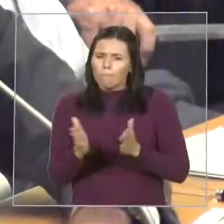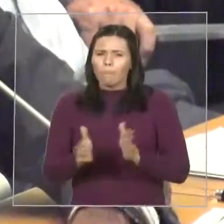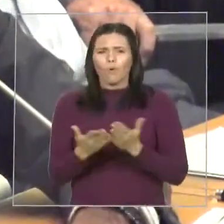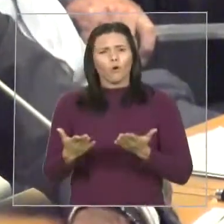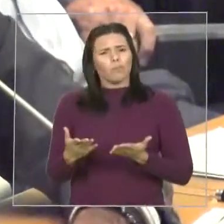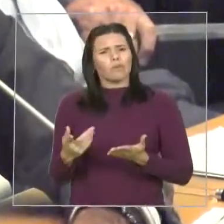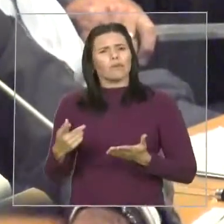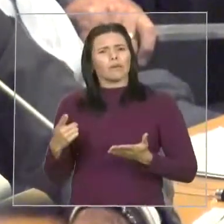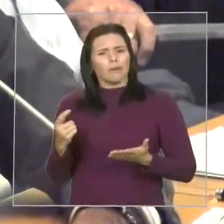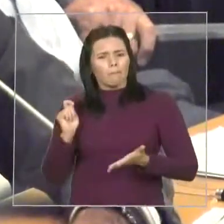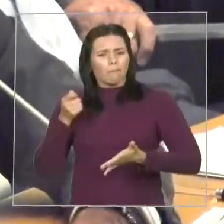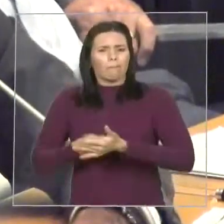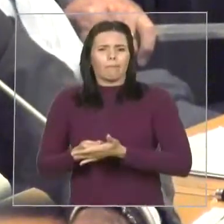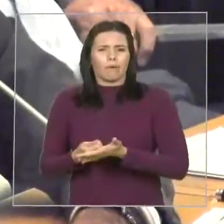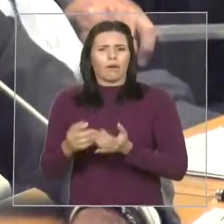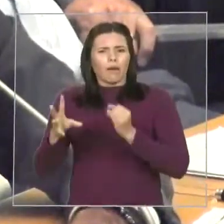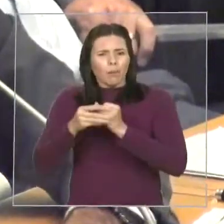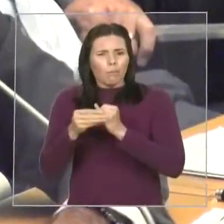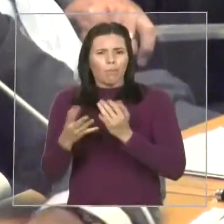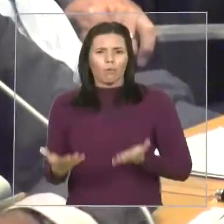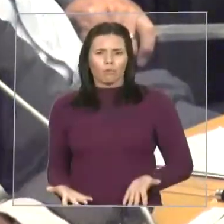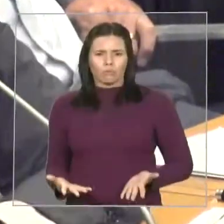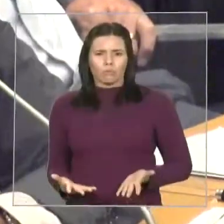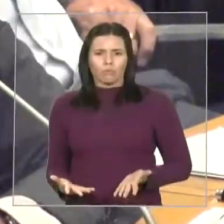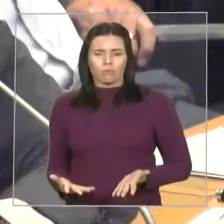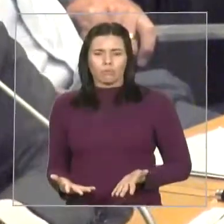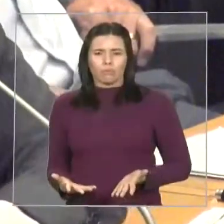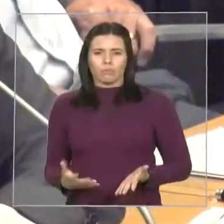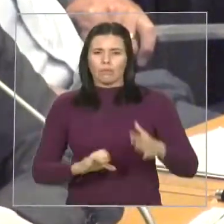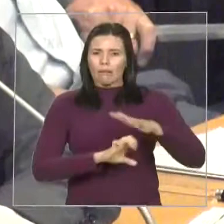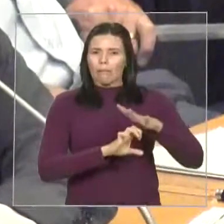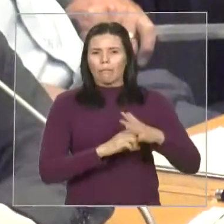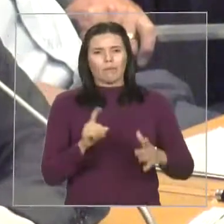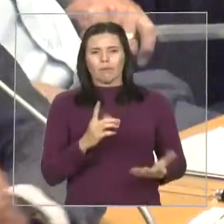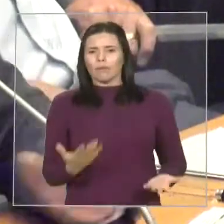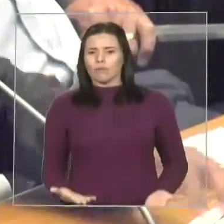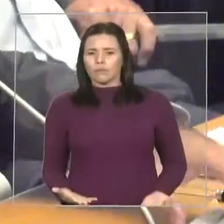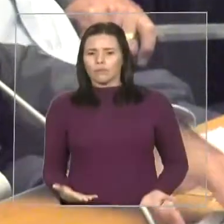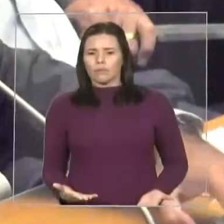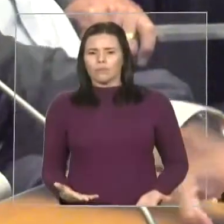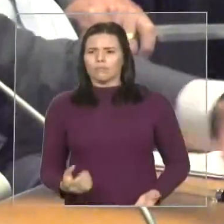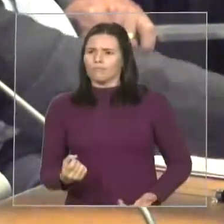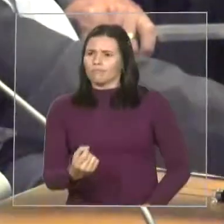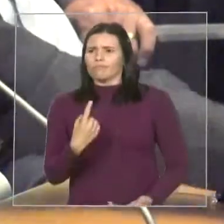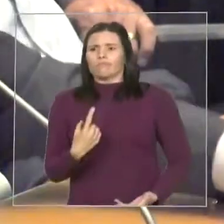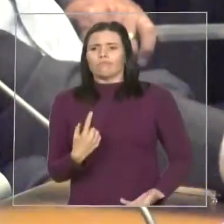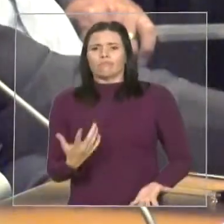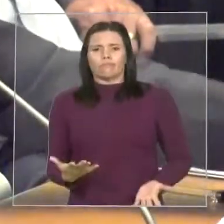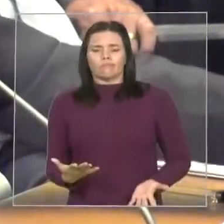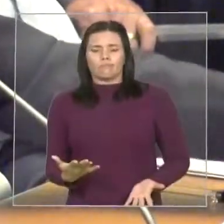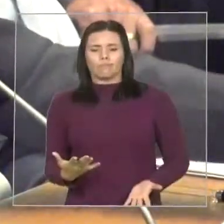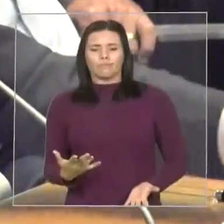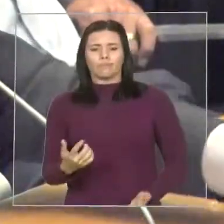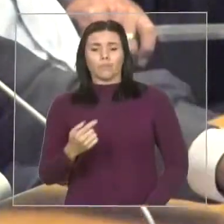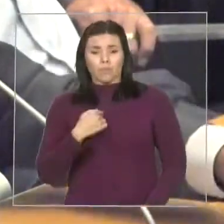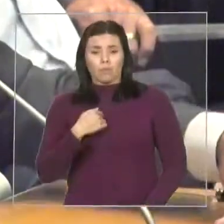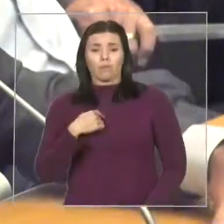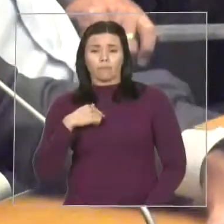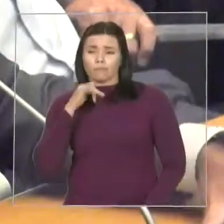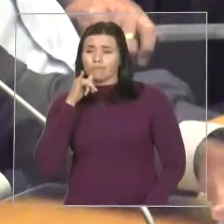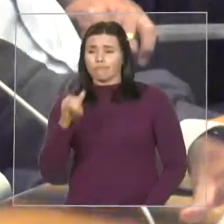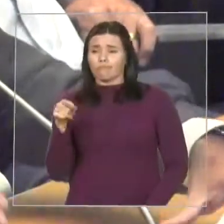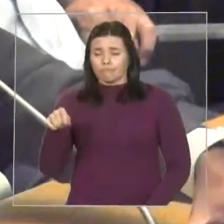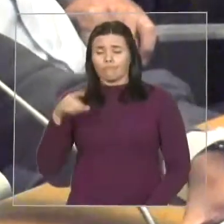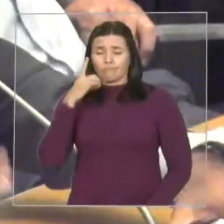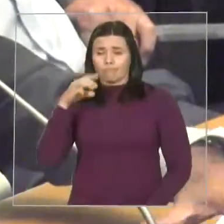mais necessitam? Há algo de estranho nisso, deputado Max Barros. E quero dizer a Vossa Excelência que cabe